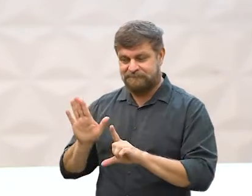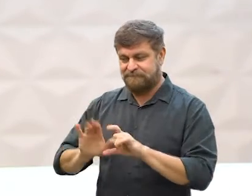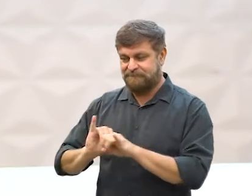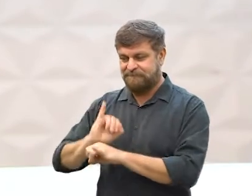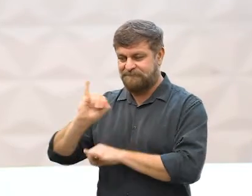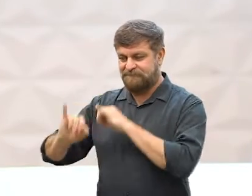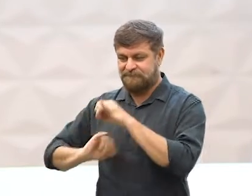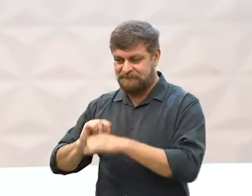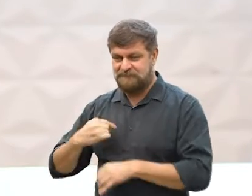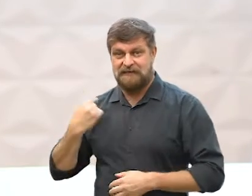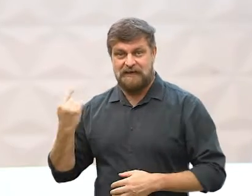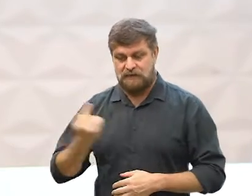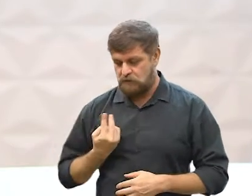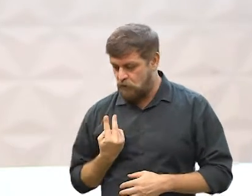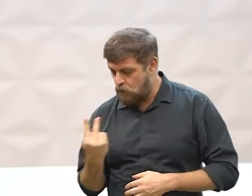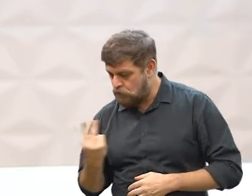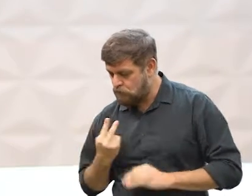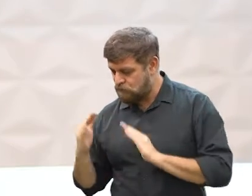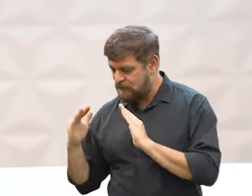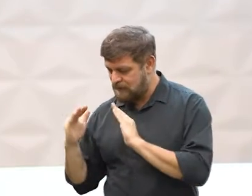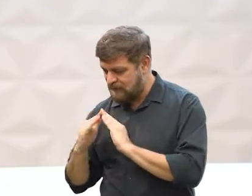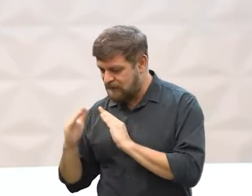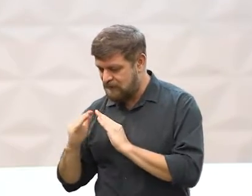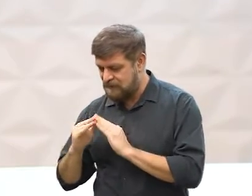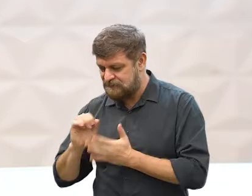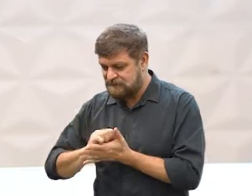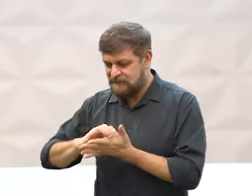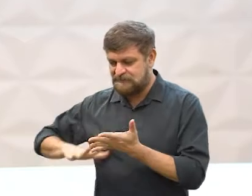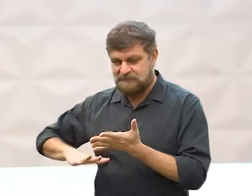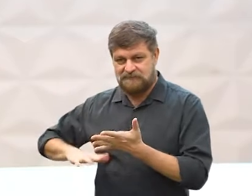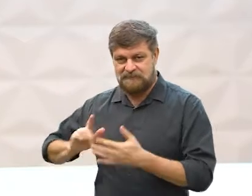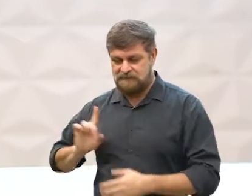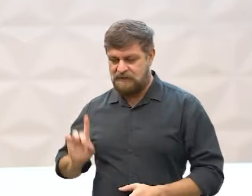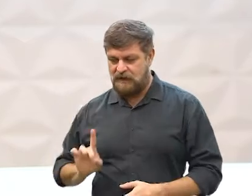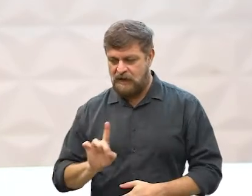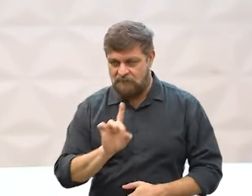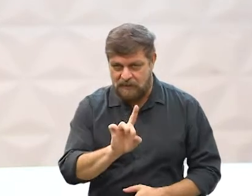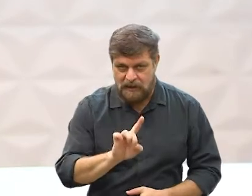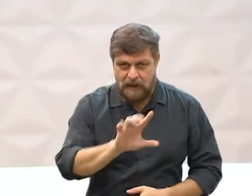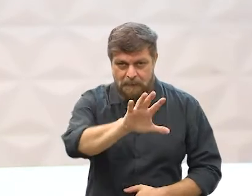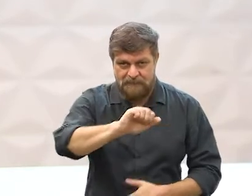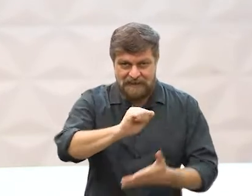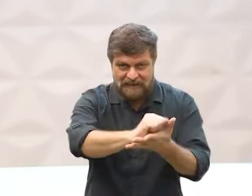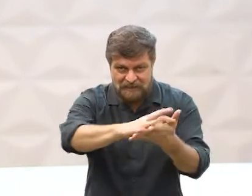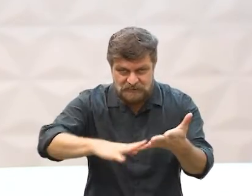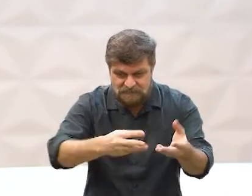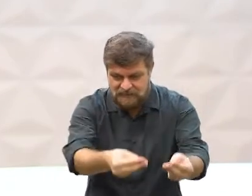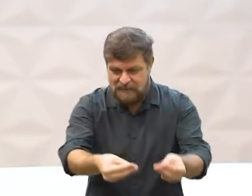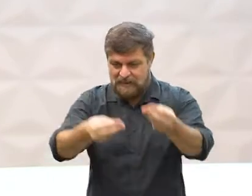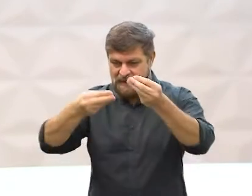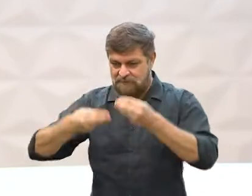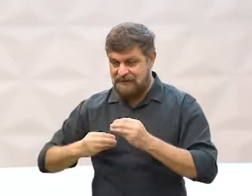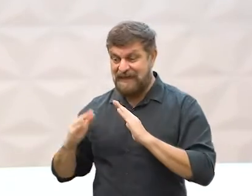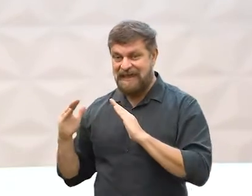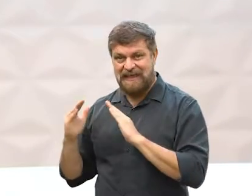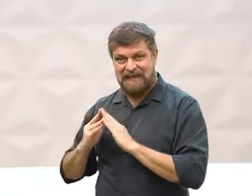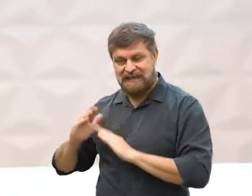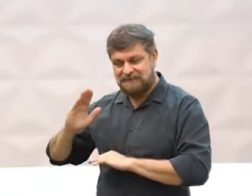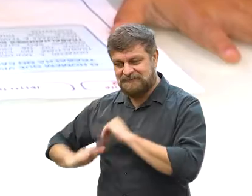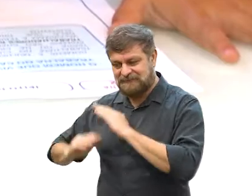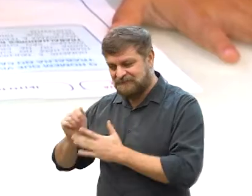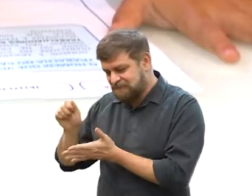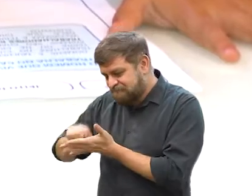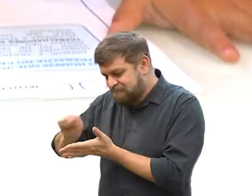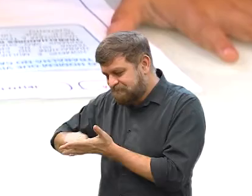demais dias a gente faz atividades em casa que a escola manda, né? A gente vai lá na escola no drive-thru, pega as tarefas e ele executa em casa durante a